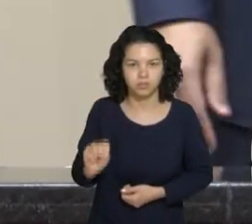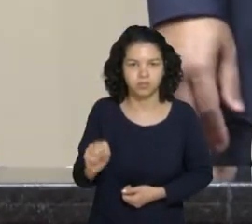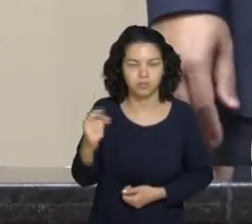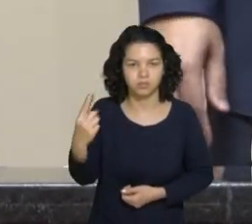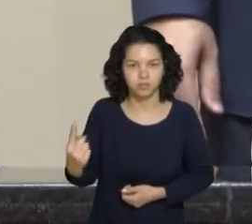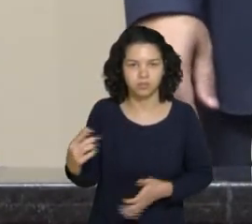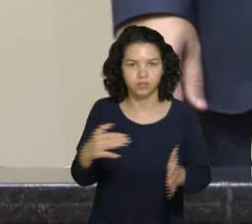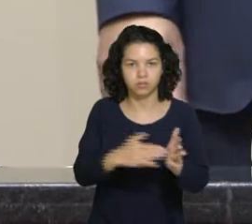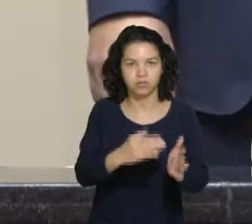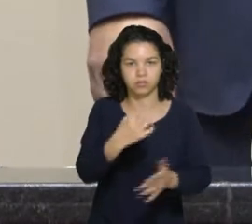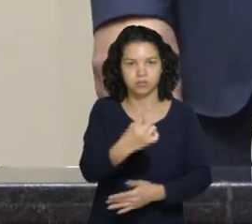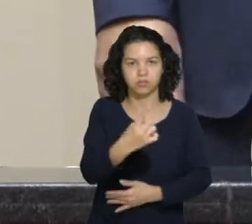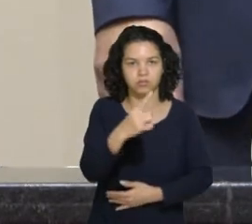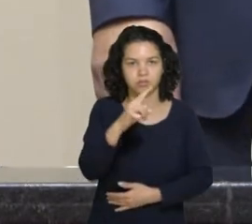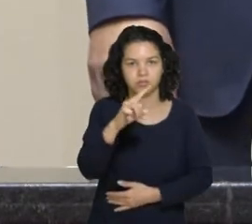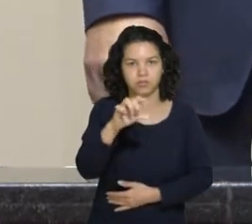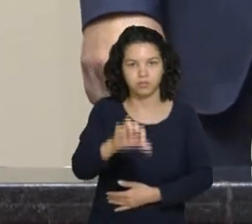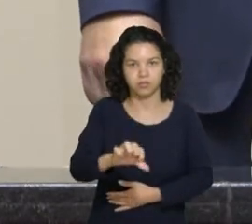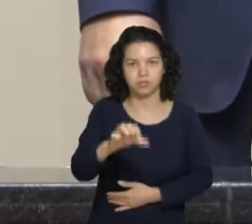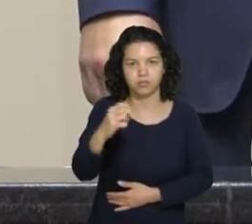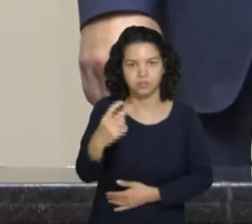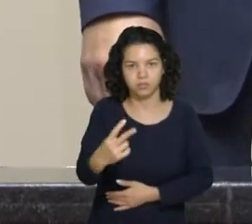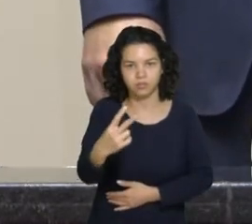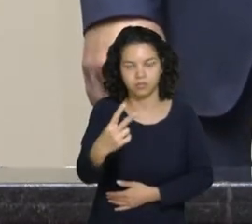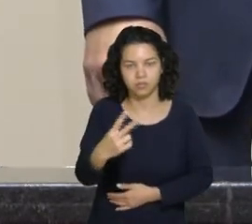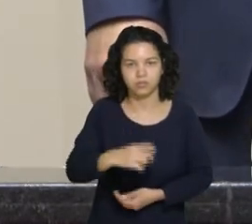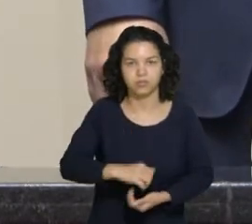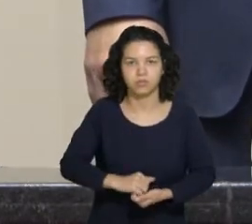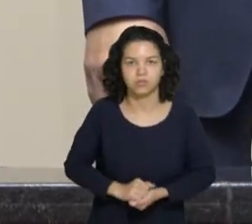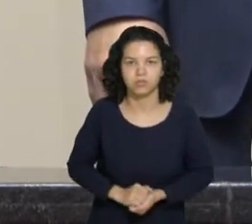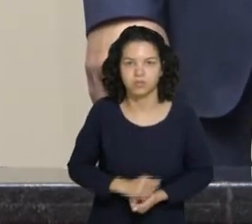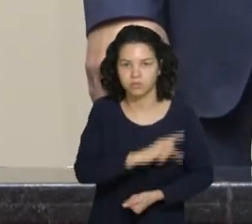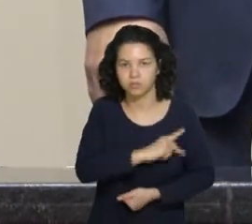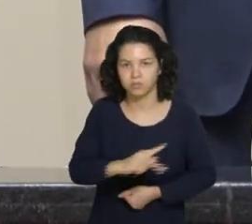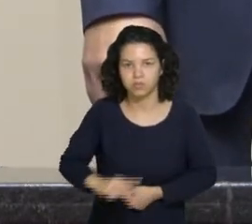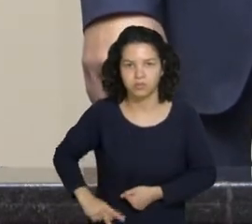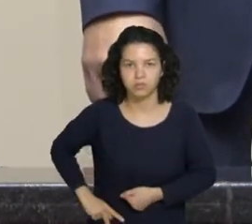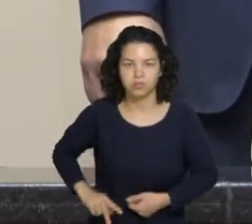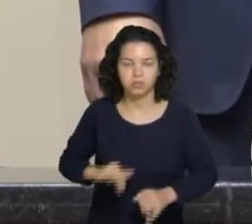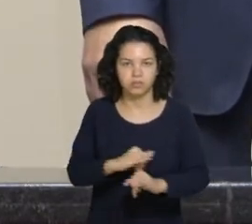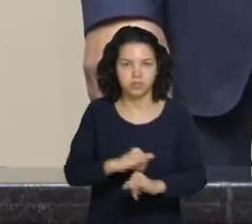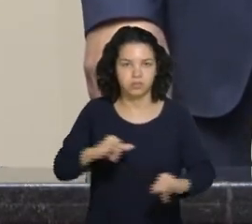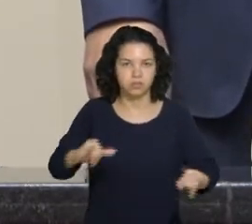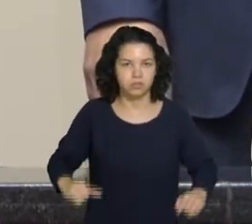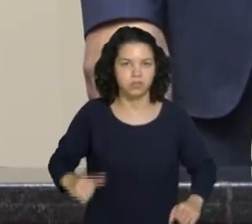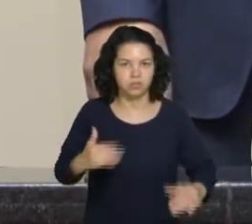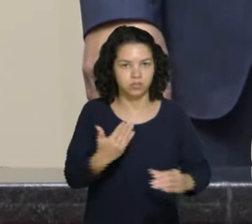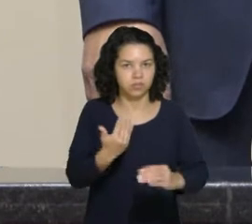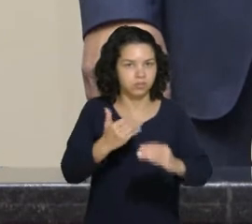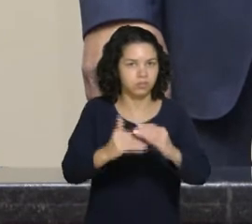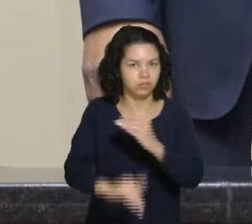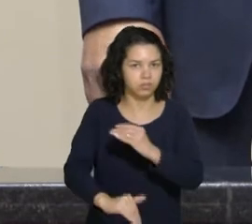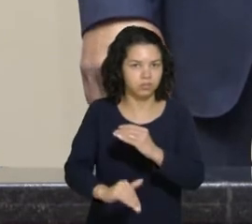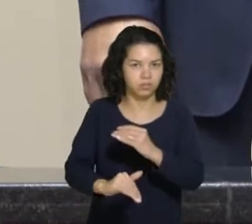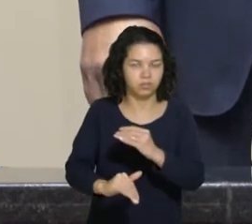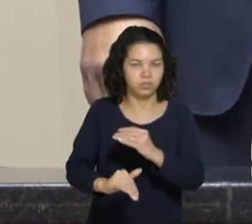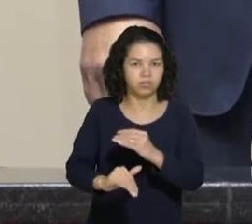a 1192 C o Elton Presidente comunica que encaminhará